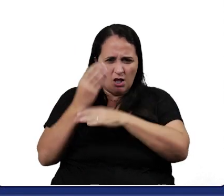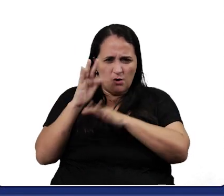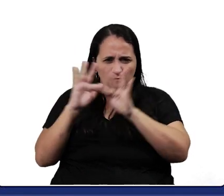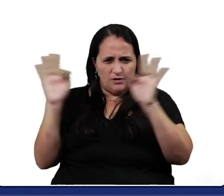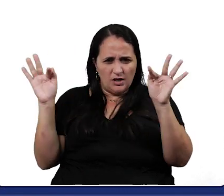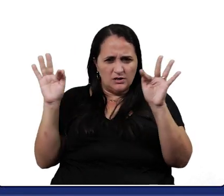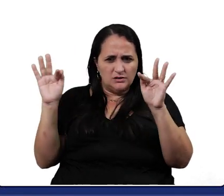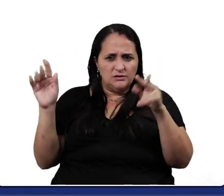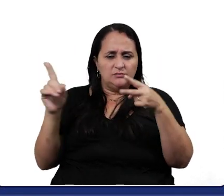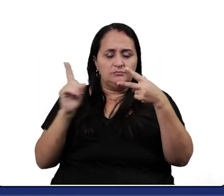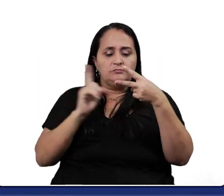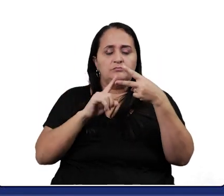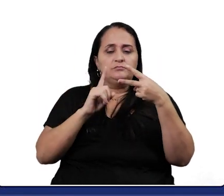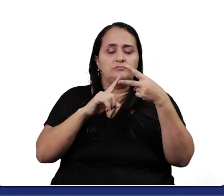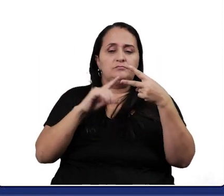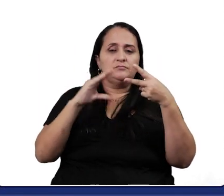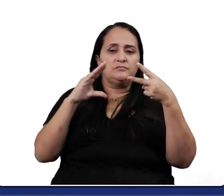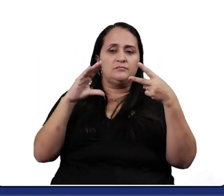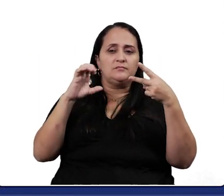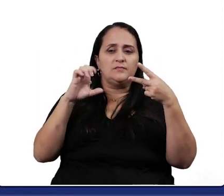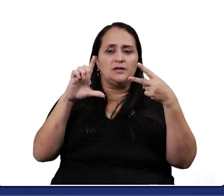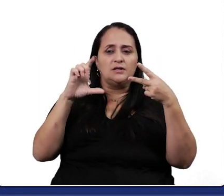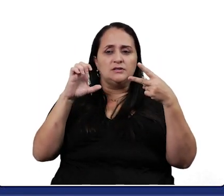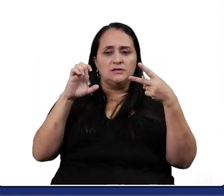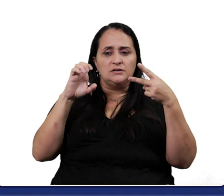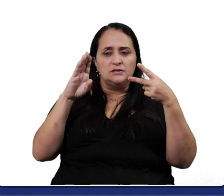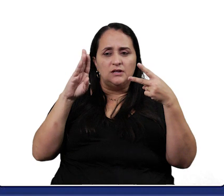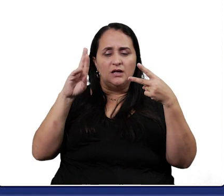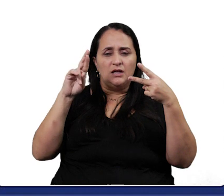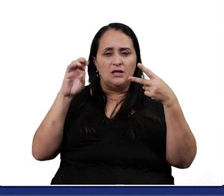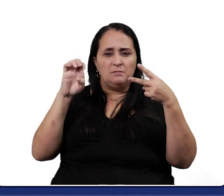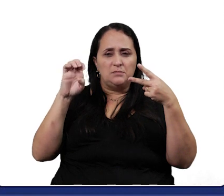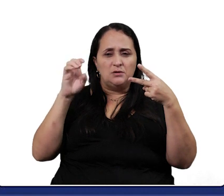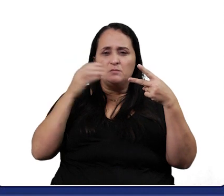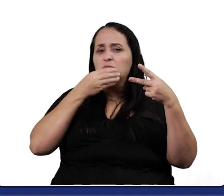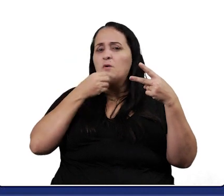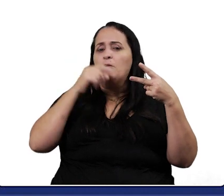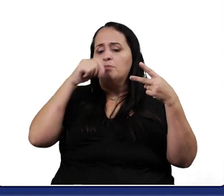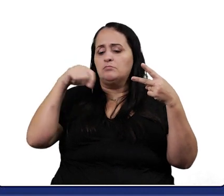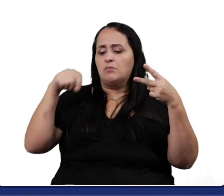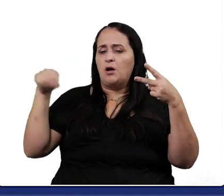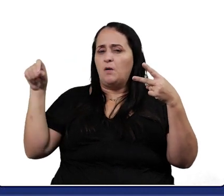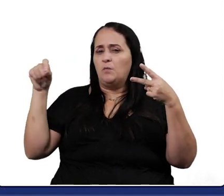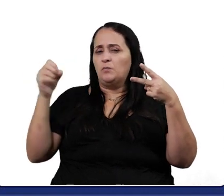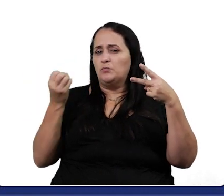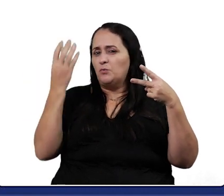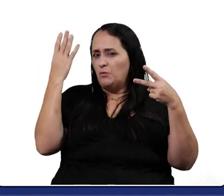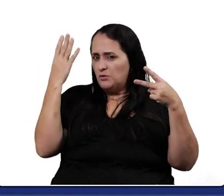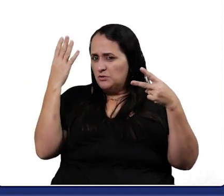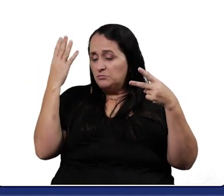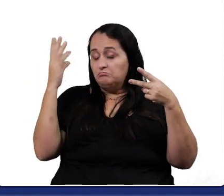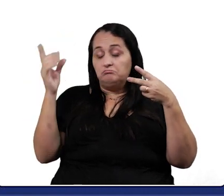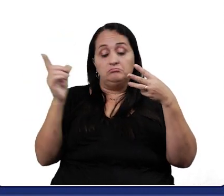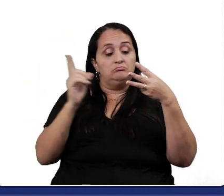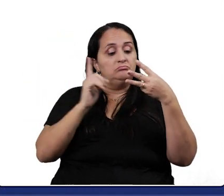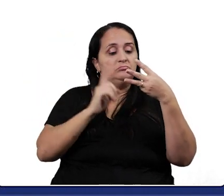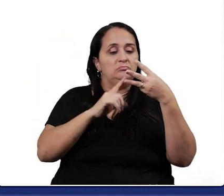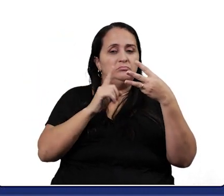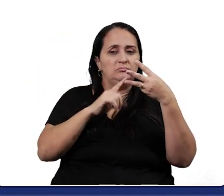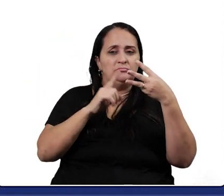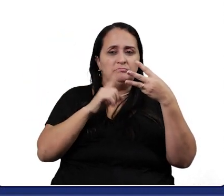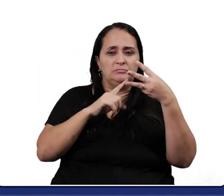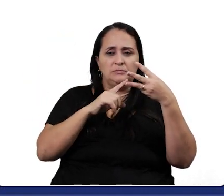B. Célebre é o nome de um dos seus autores. Letra